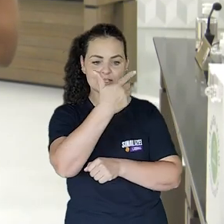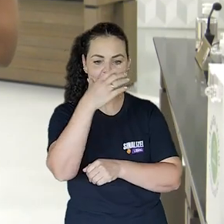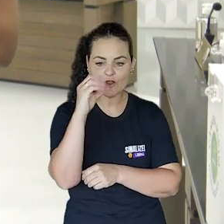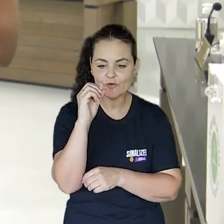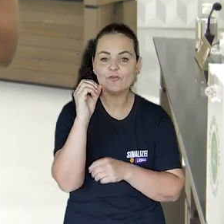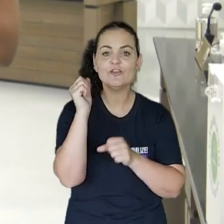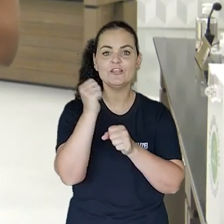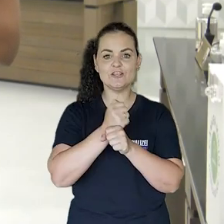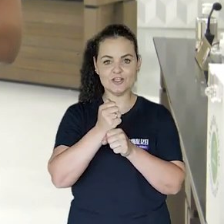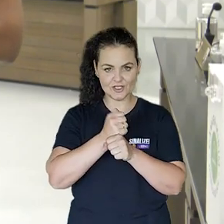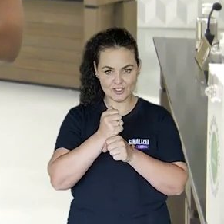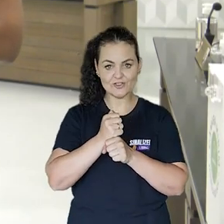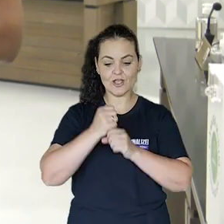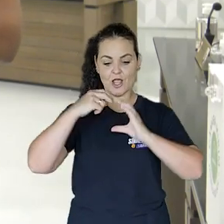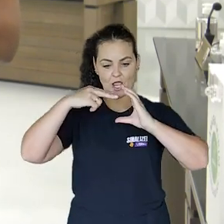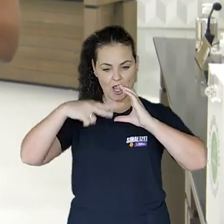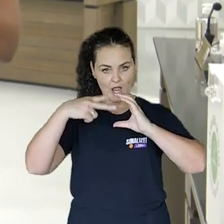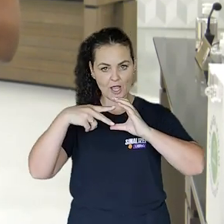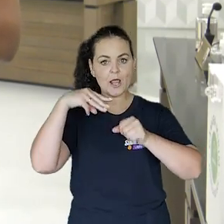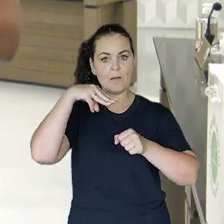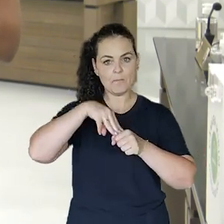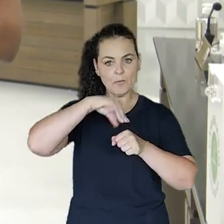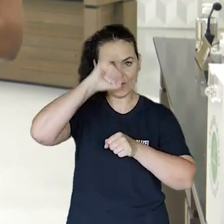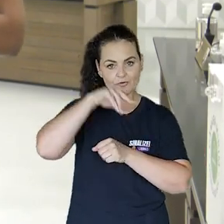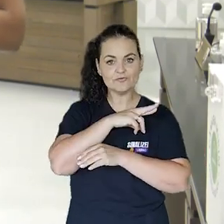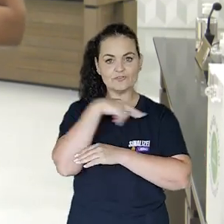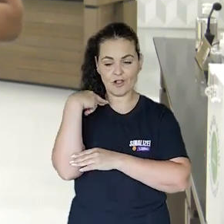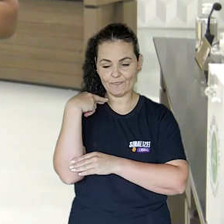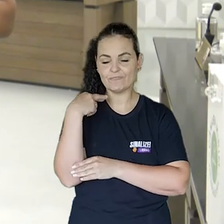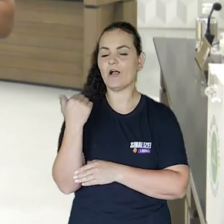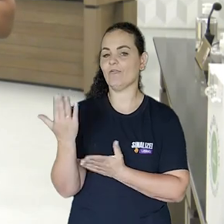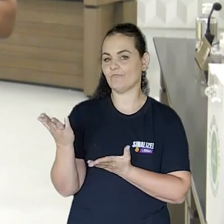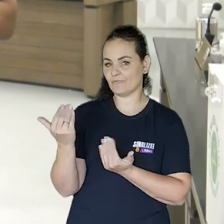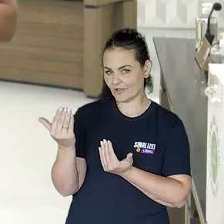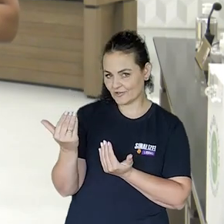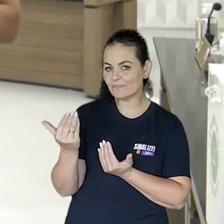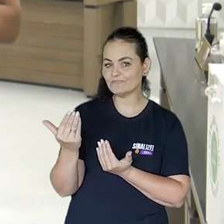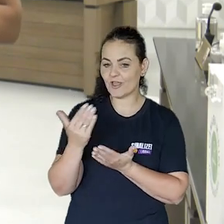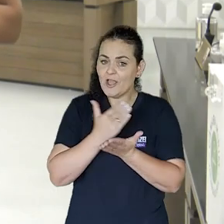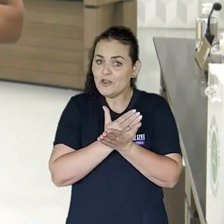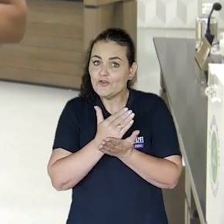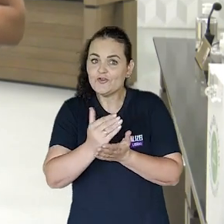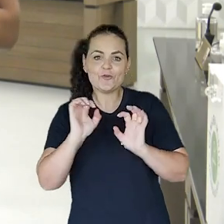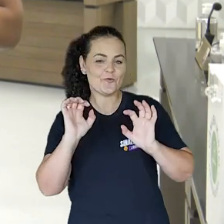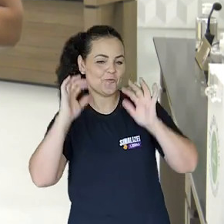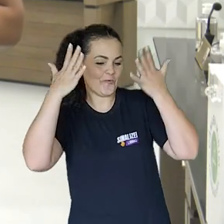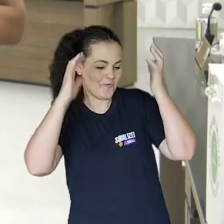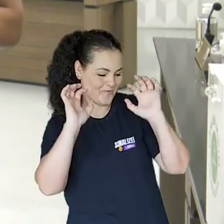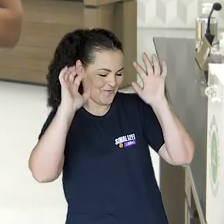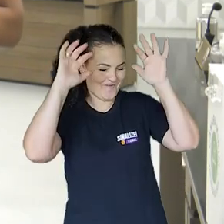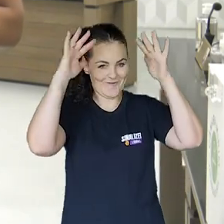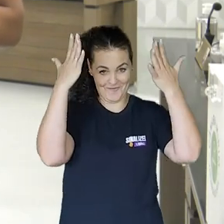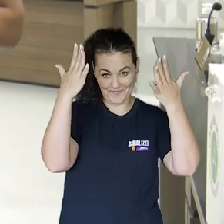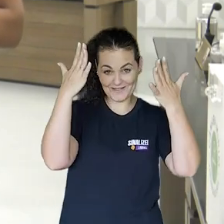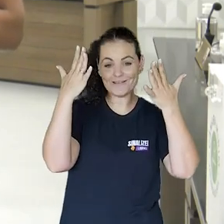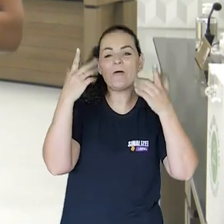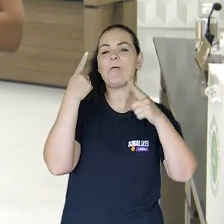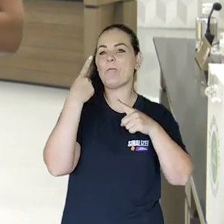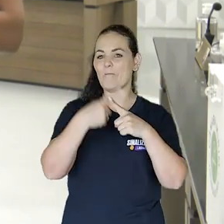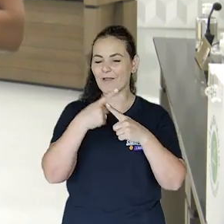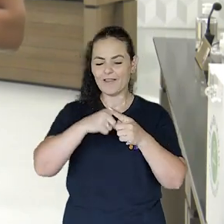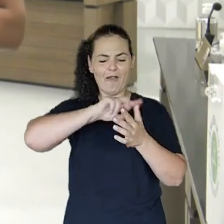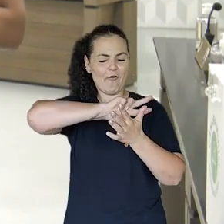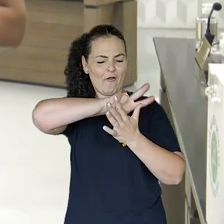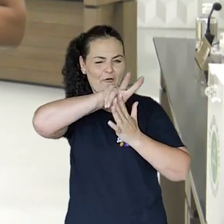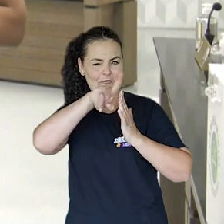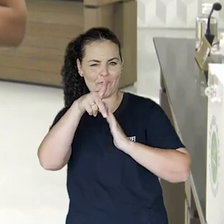Mirim de Jaraguá do Sul. E aí a gente já começa essas comemorações com, né, o número recorde de inscrições.